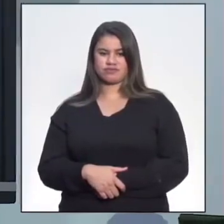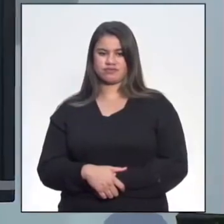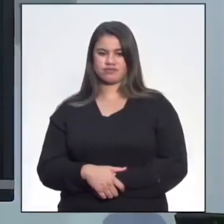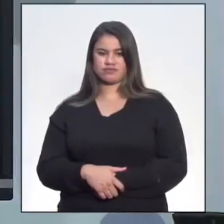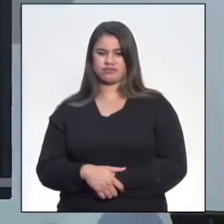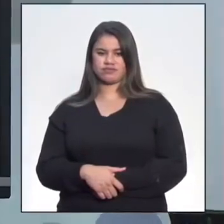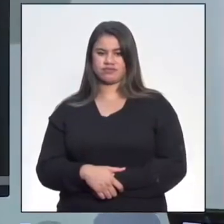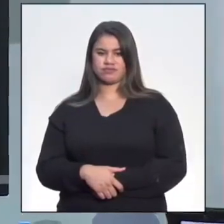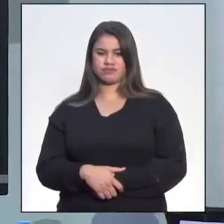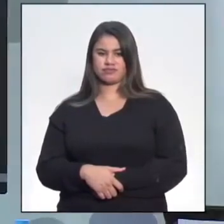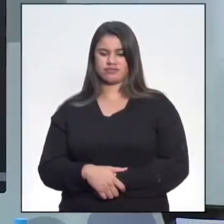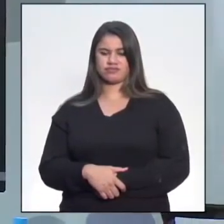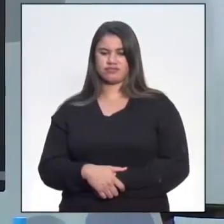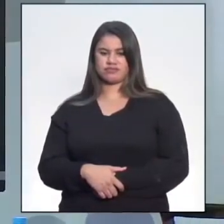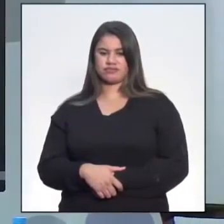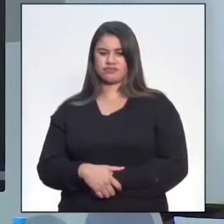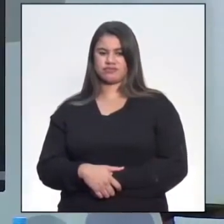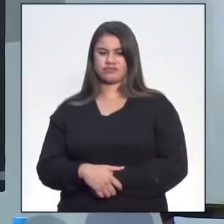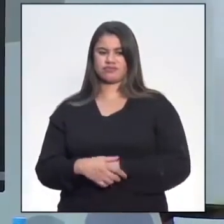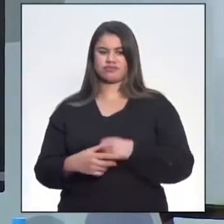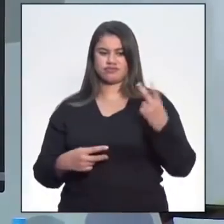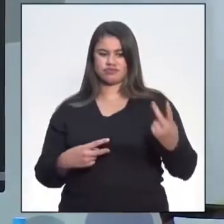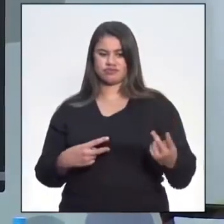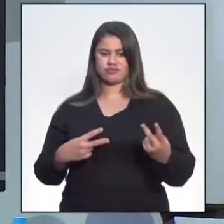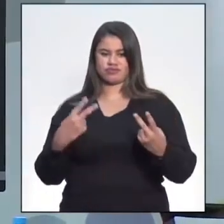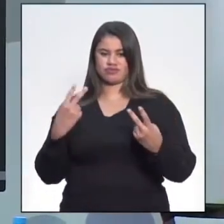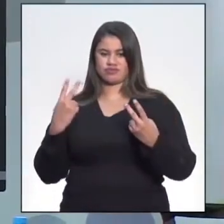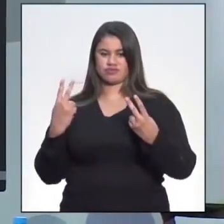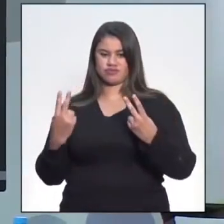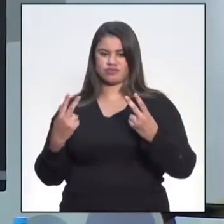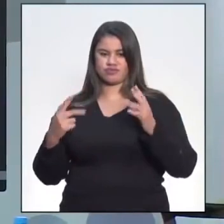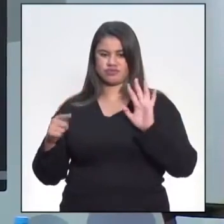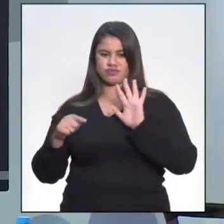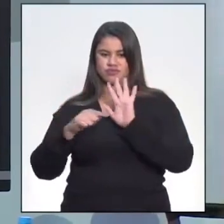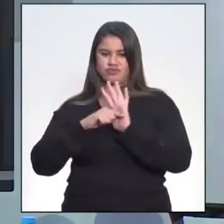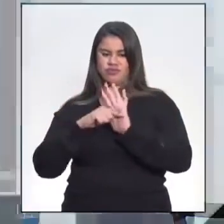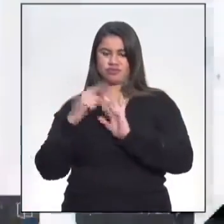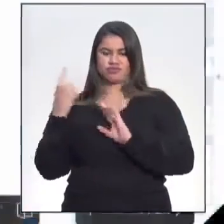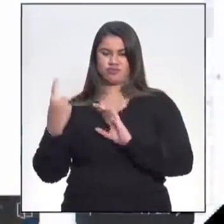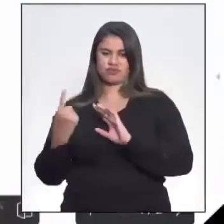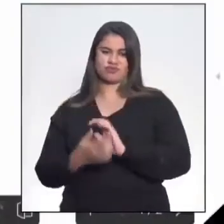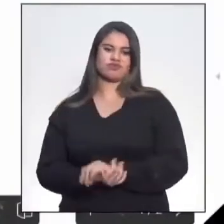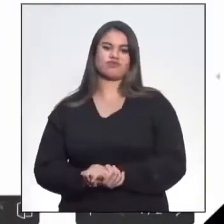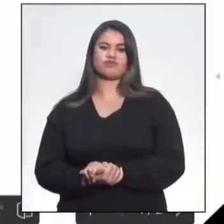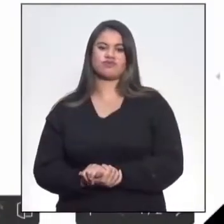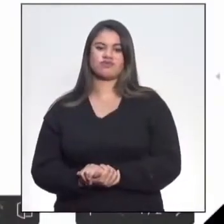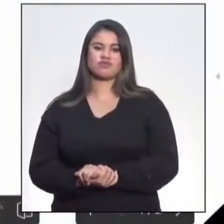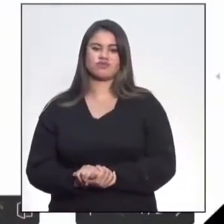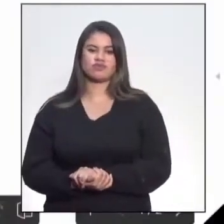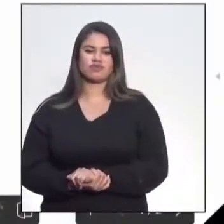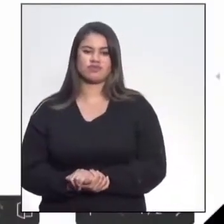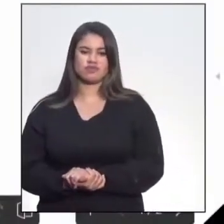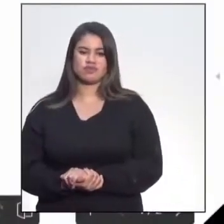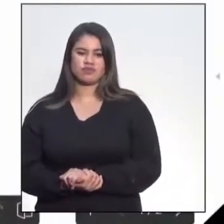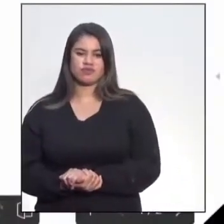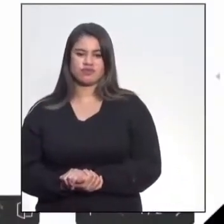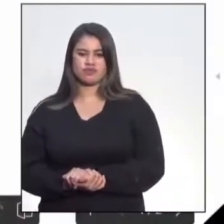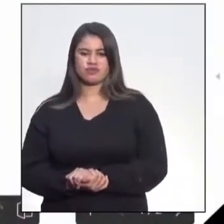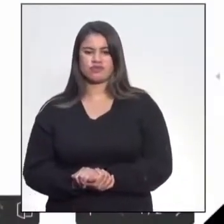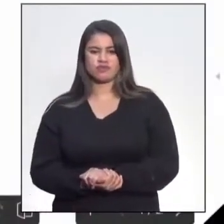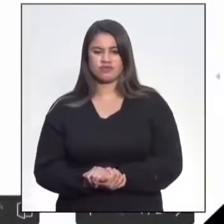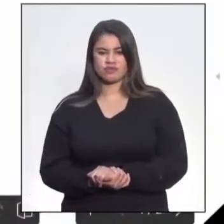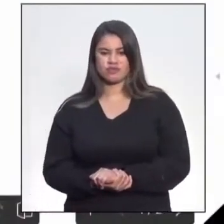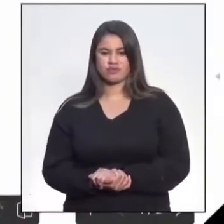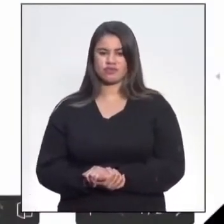meio. Tudo bem? O 2 está ligado com o menos 1. Então, vai descer aqui assim, ó. Então, vamos seguir assim.